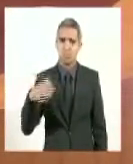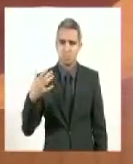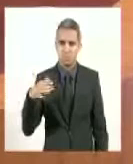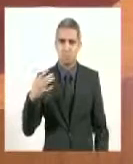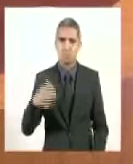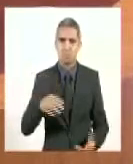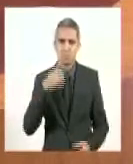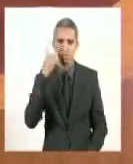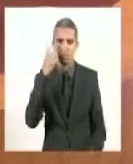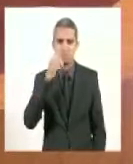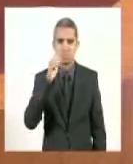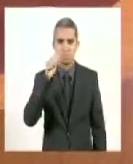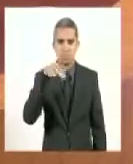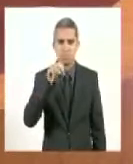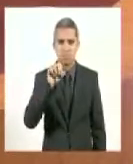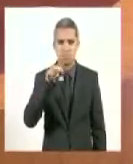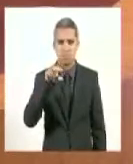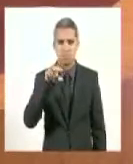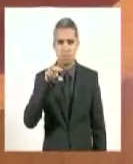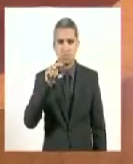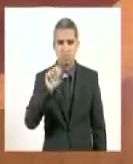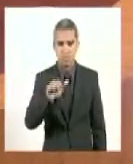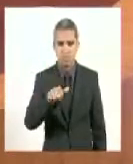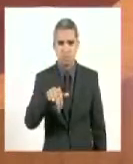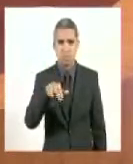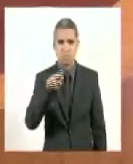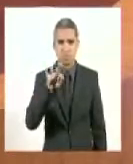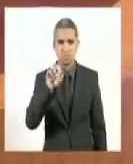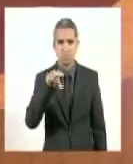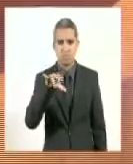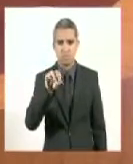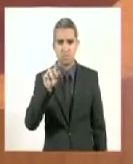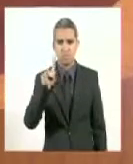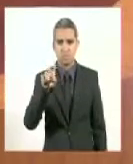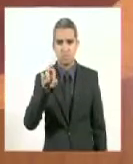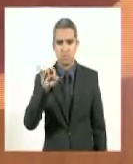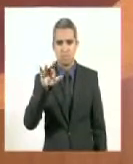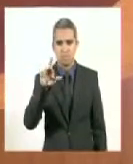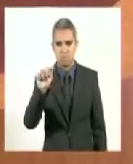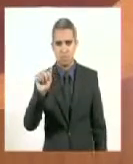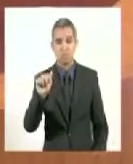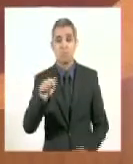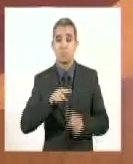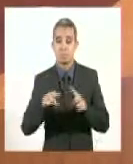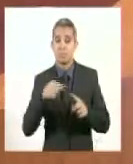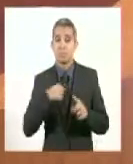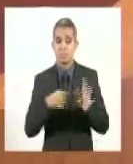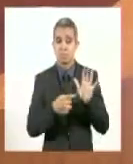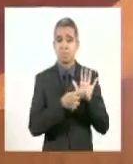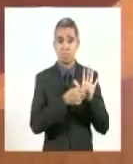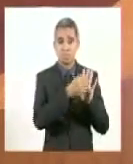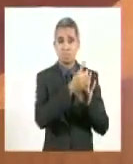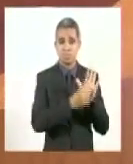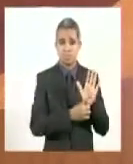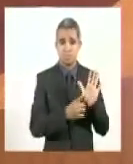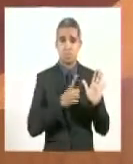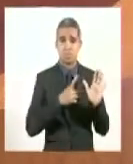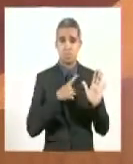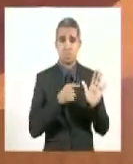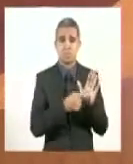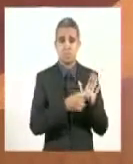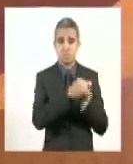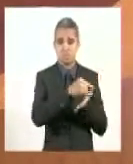Realmente é muito dinheiro. Mas eu declarei. Está na minha declaração. Ontem,